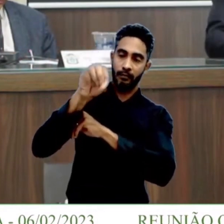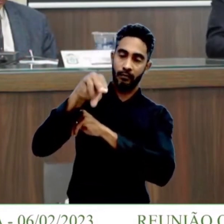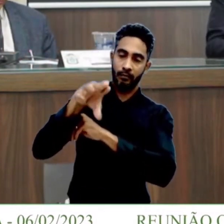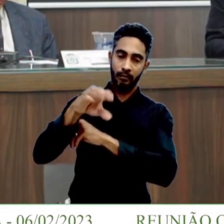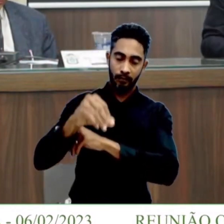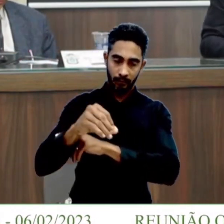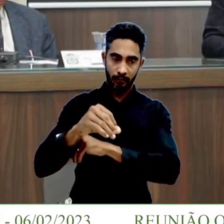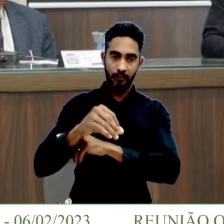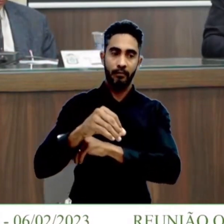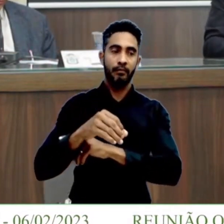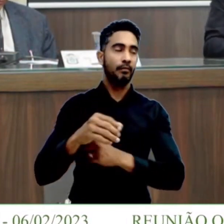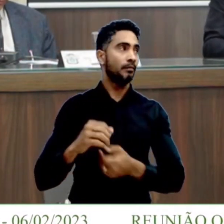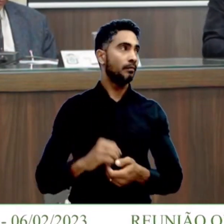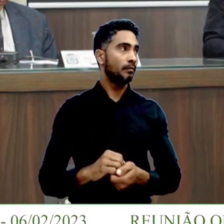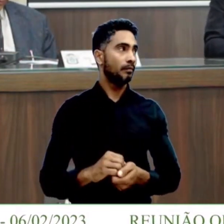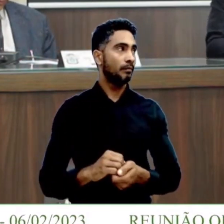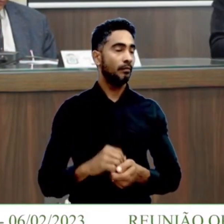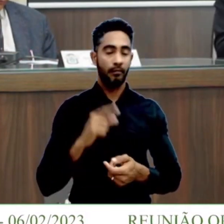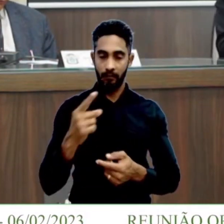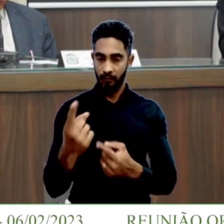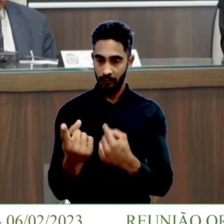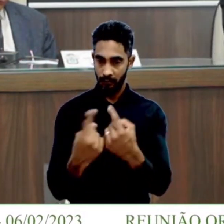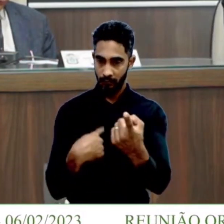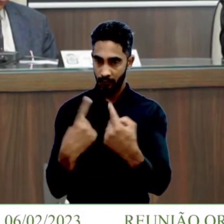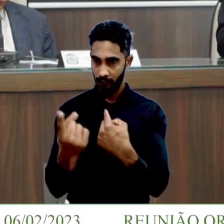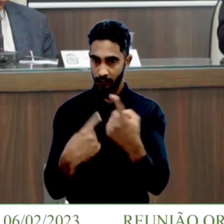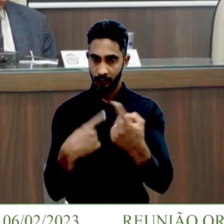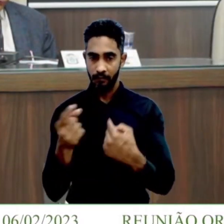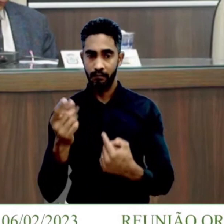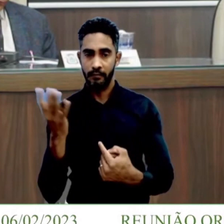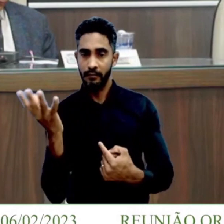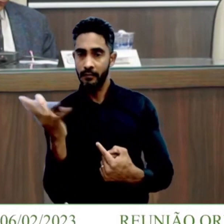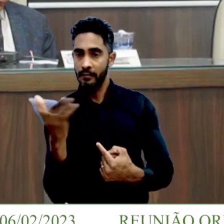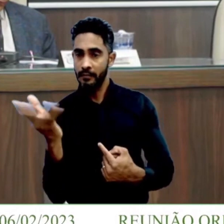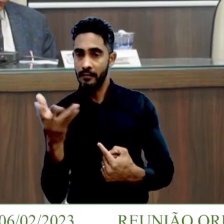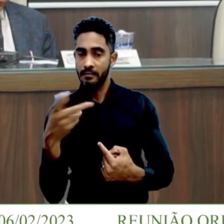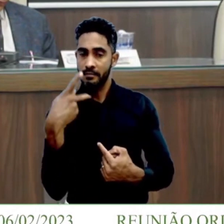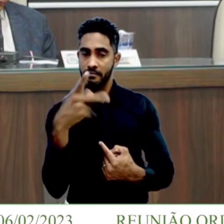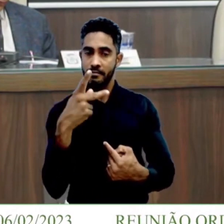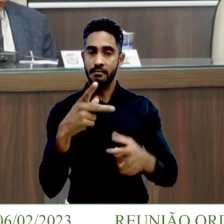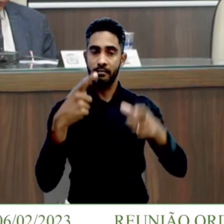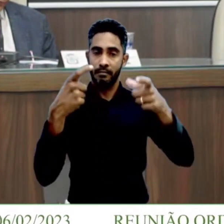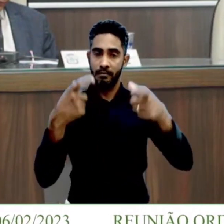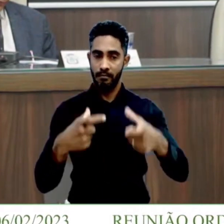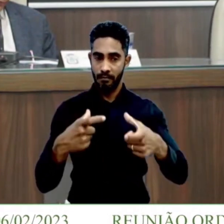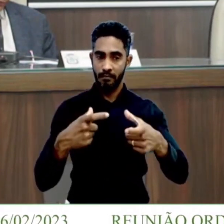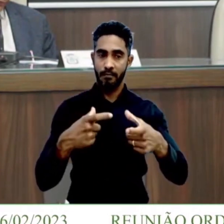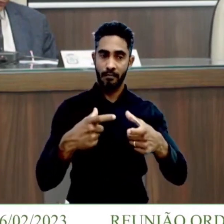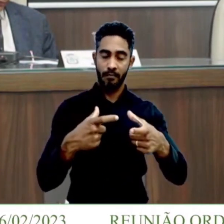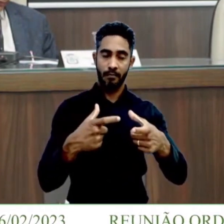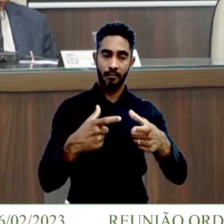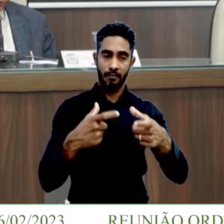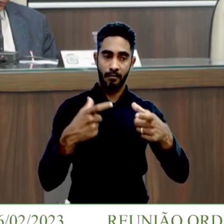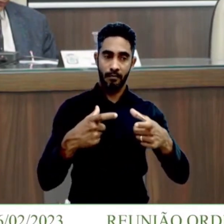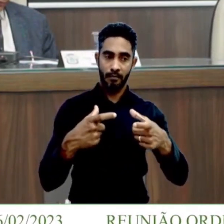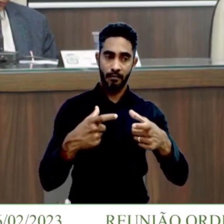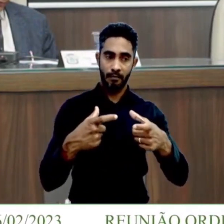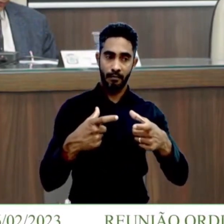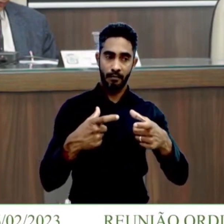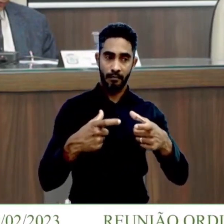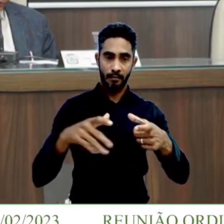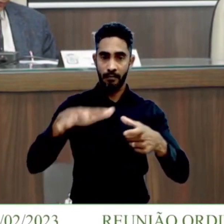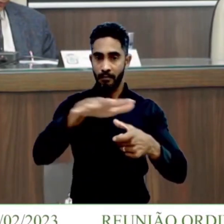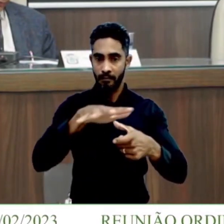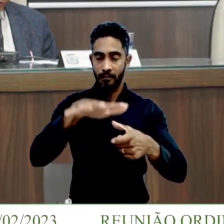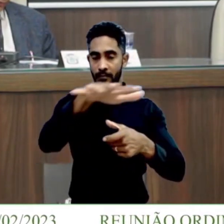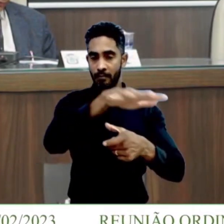no bairro Joaquim Bispo, onde o tráfego é intenso e em virtude da localização estratégica entre